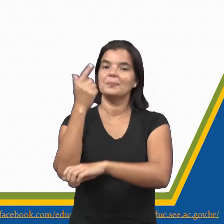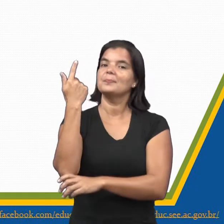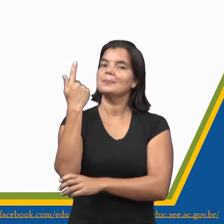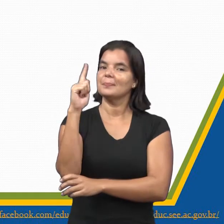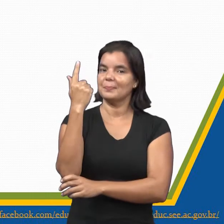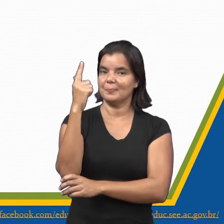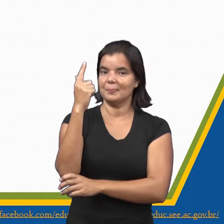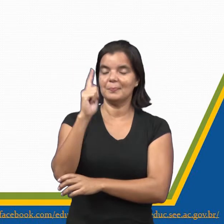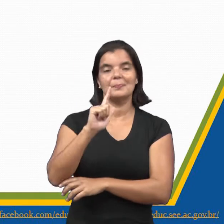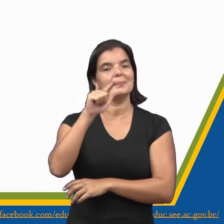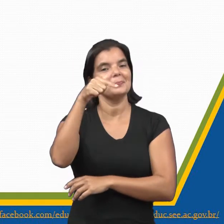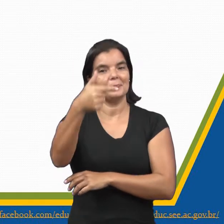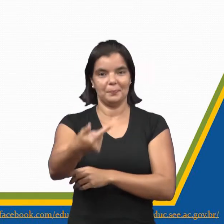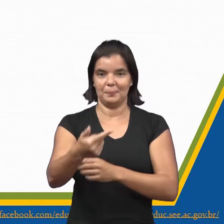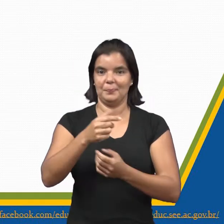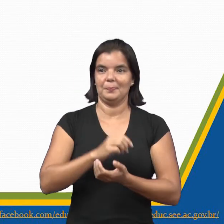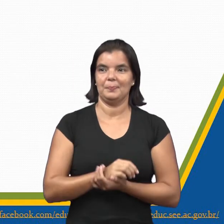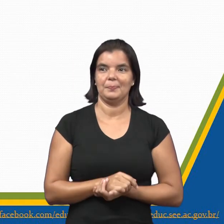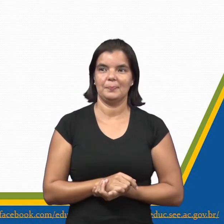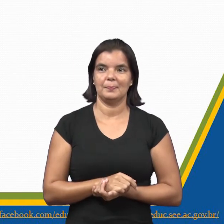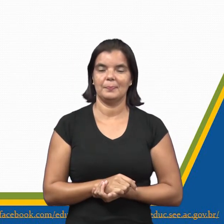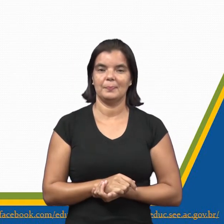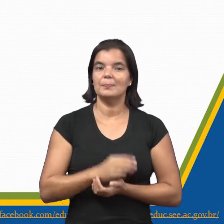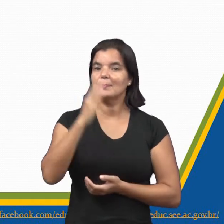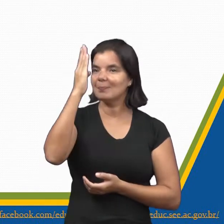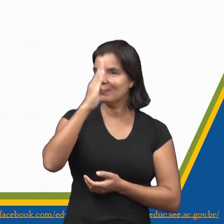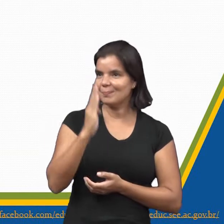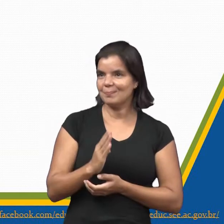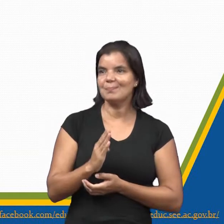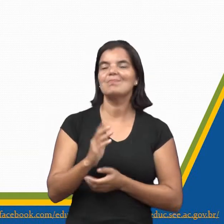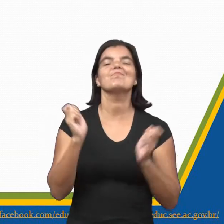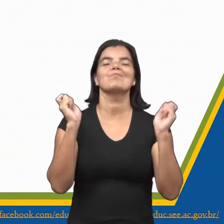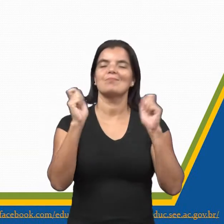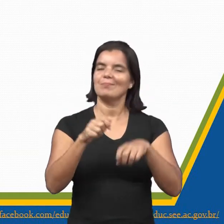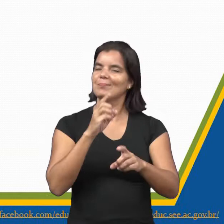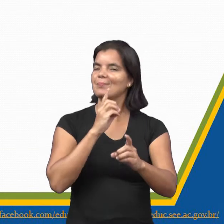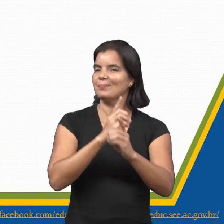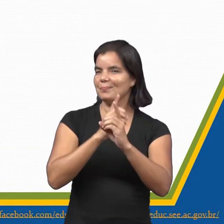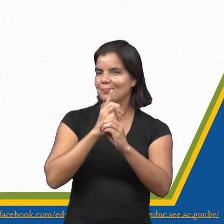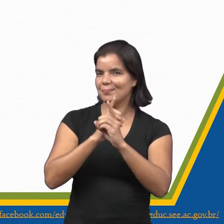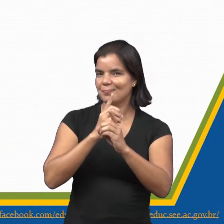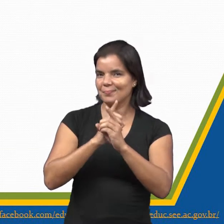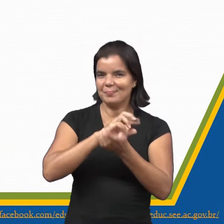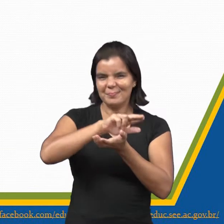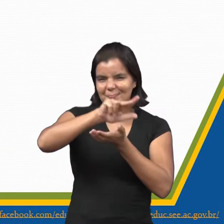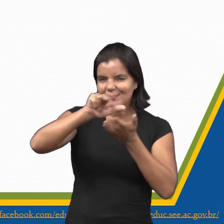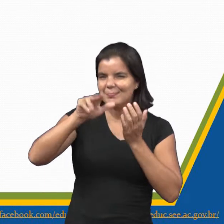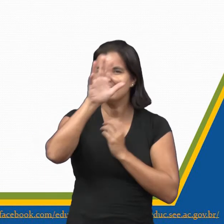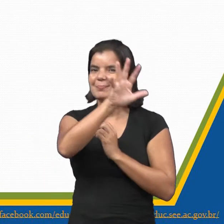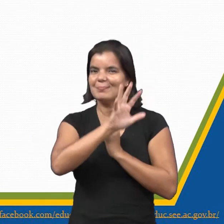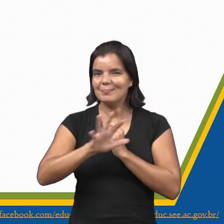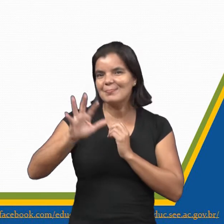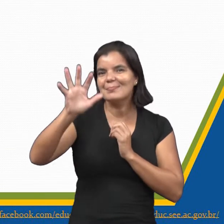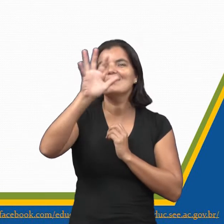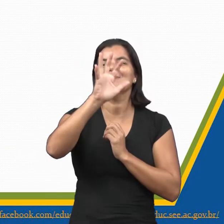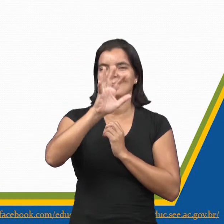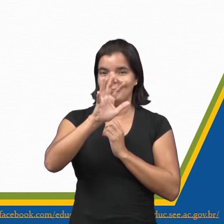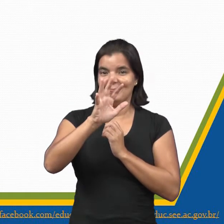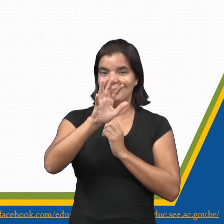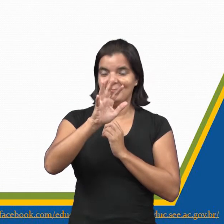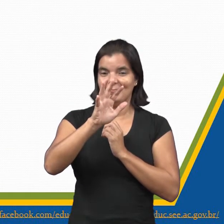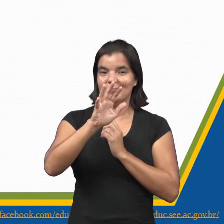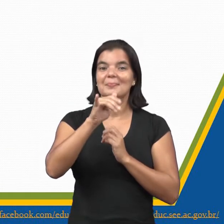geográficos, entre outros. No Brasil, é possível encontrar muitas variações linguísticas, por exemplo, na